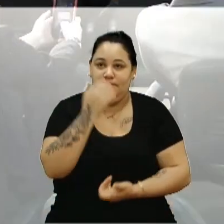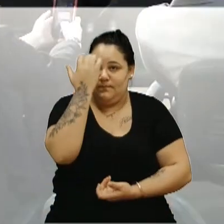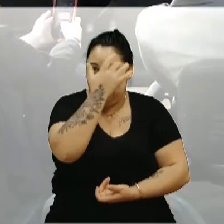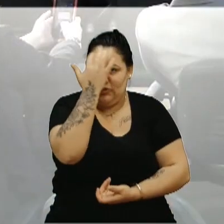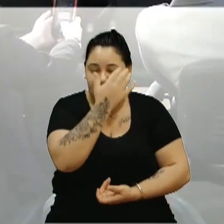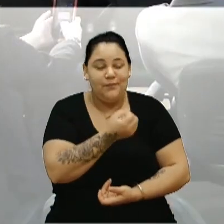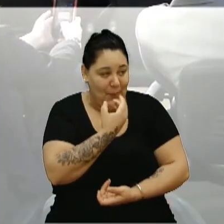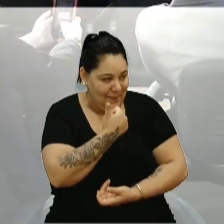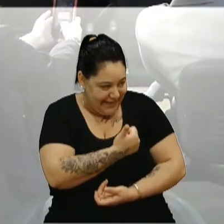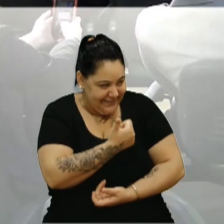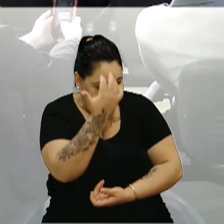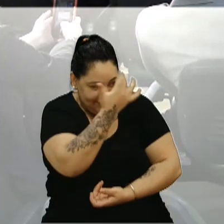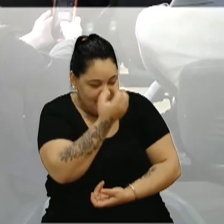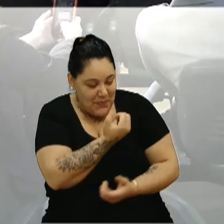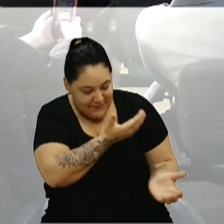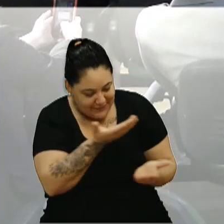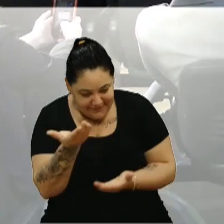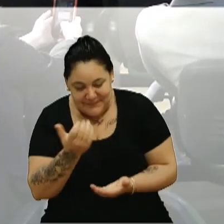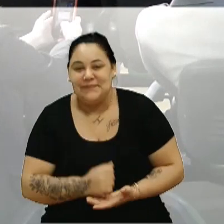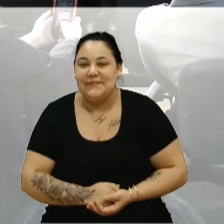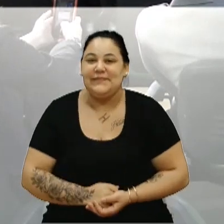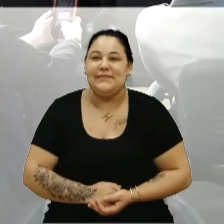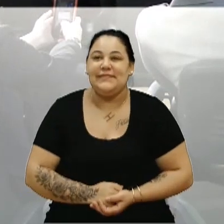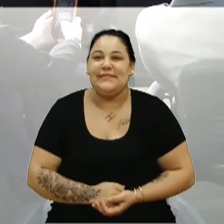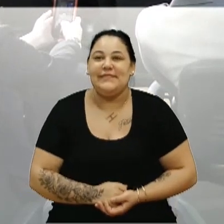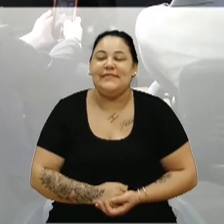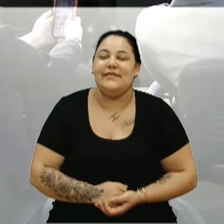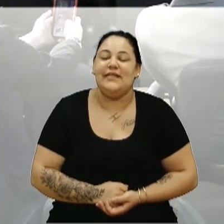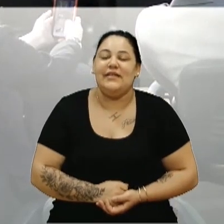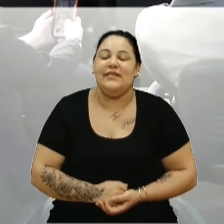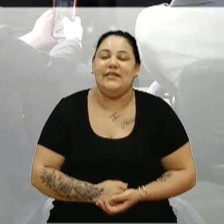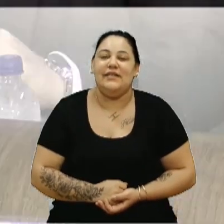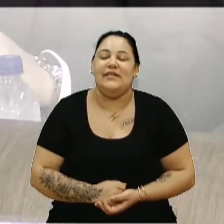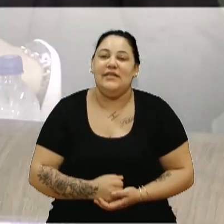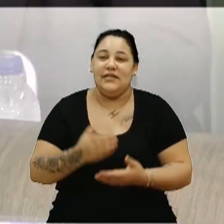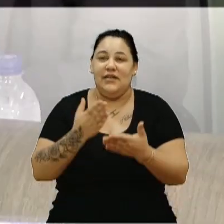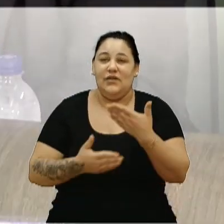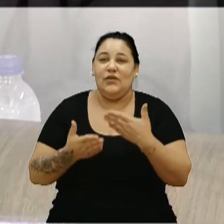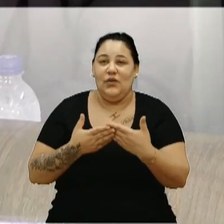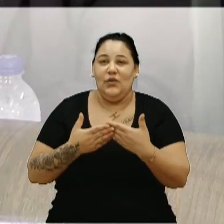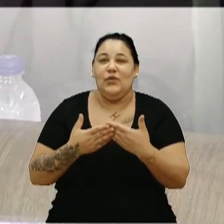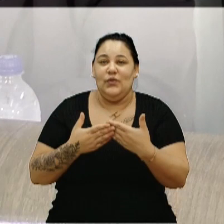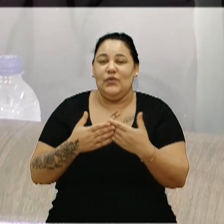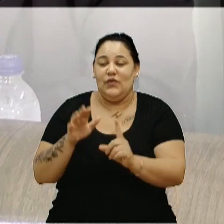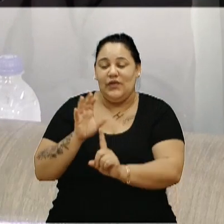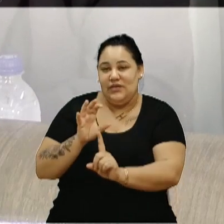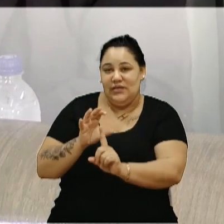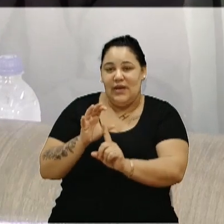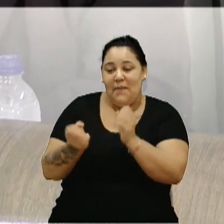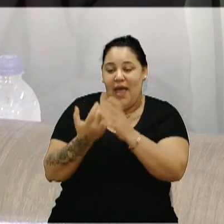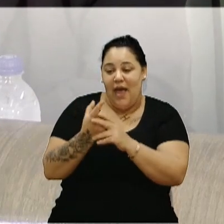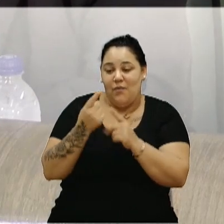Tudo bem, prefeito? Seja bem-vindo. E tudo leva a criar provocação para que